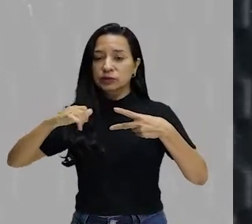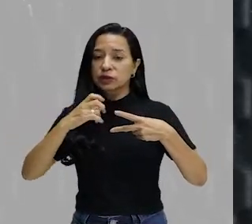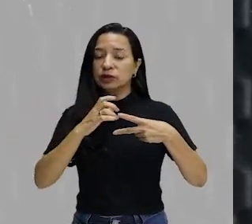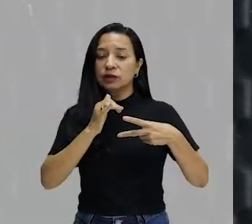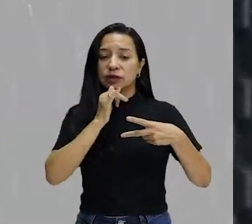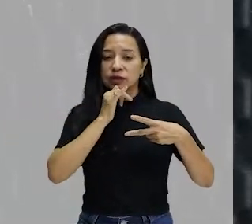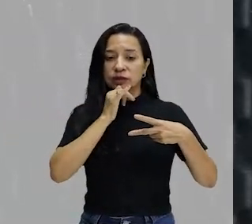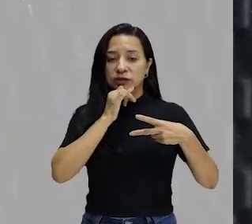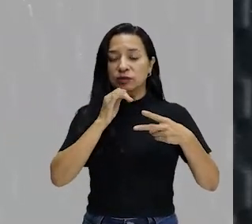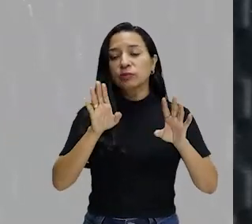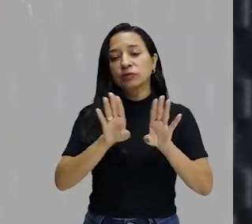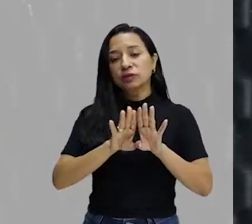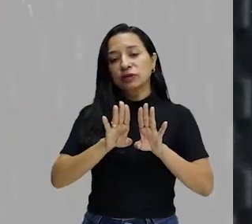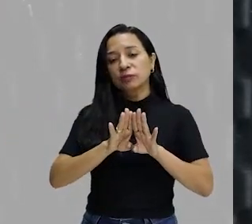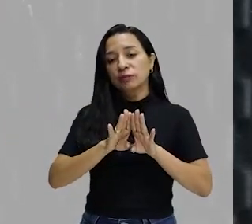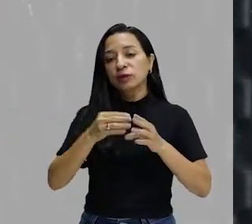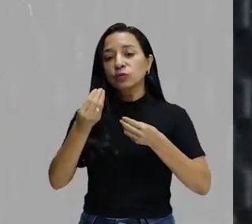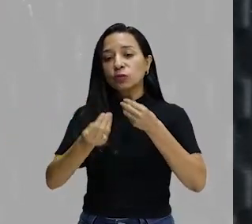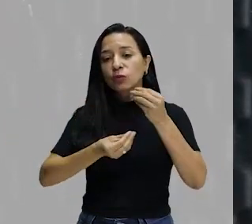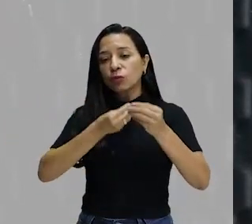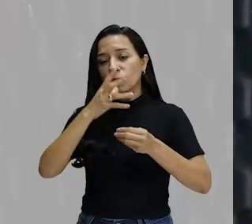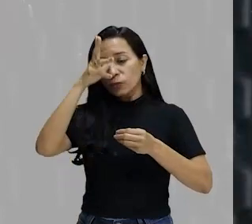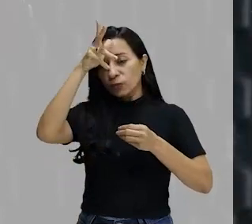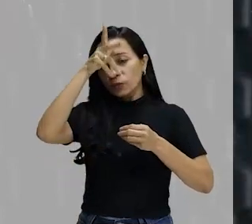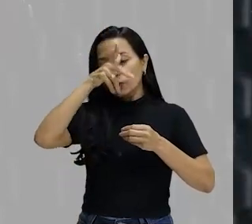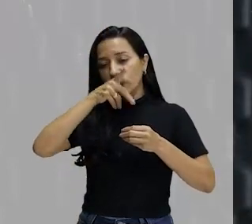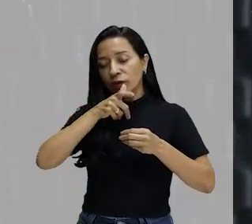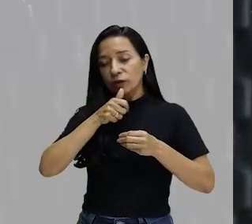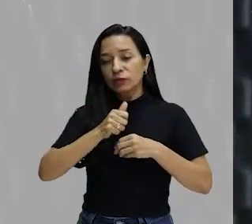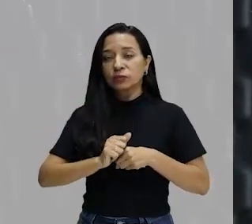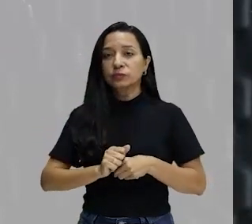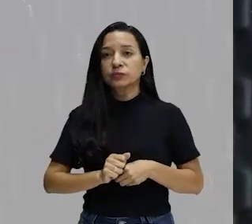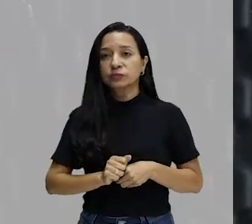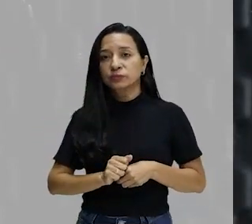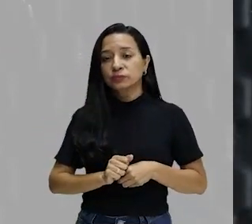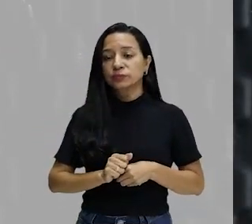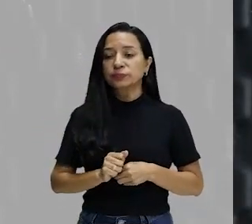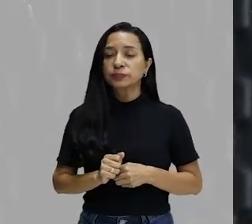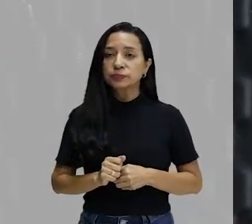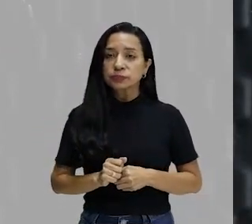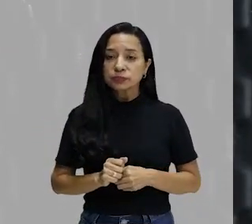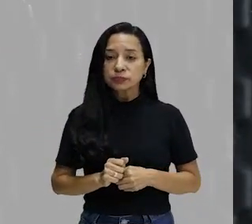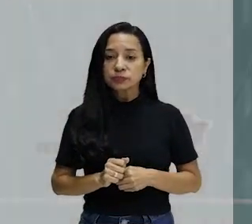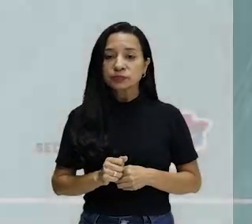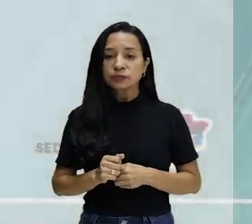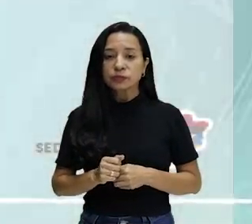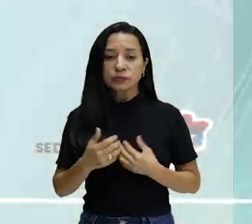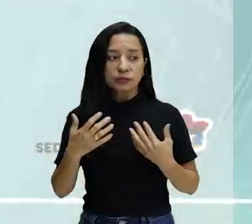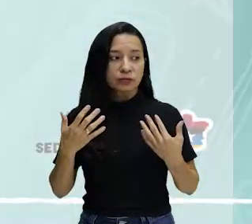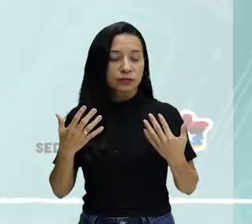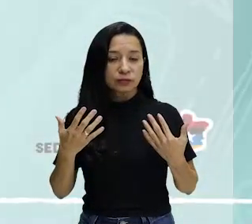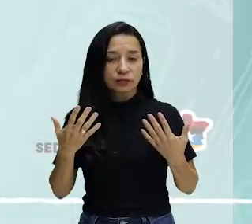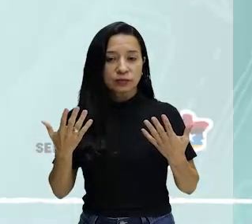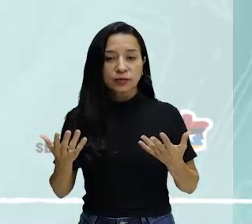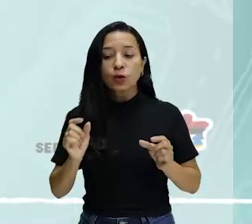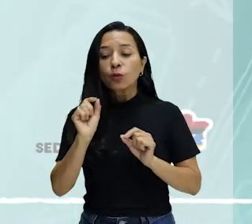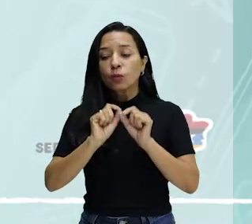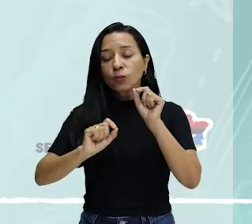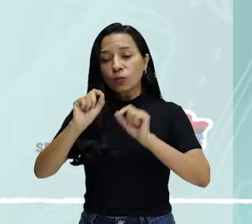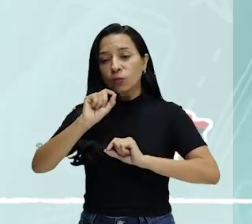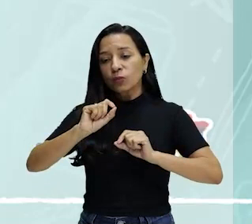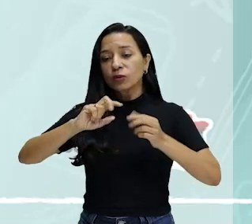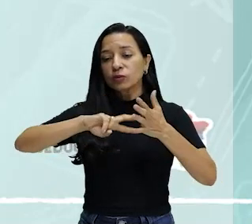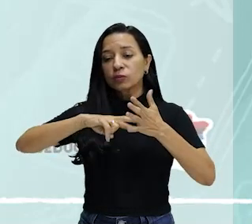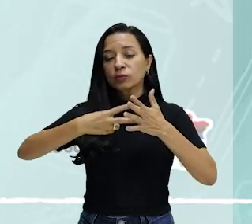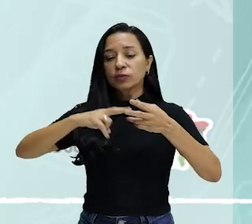na forma das cristas dos galináceos, ou cristas das galinhas. Então, o que é interação